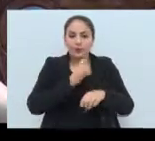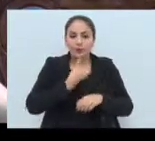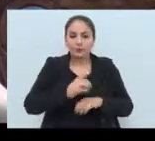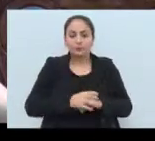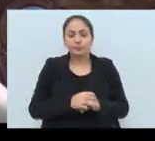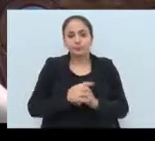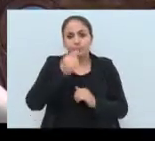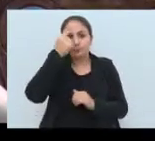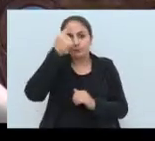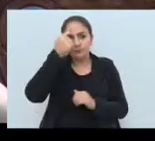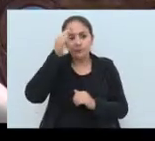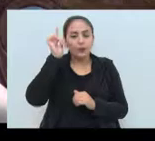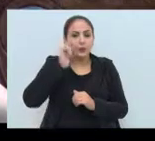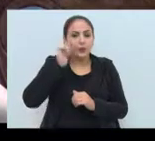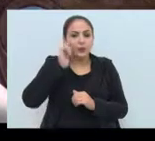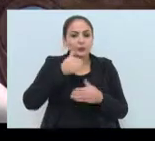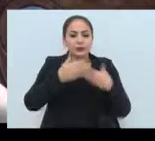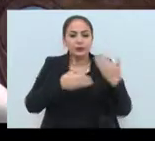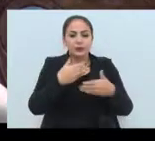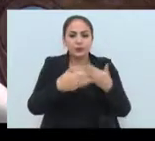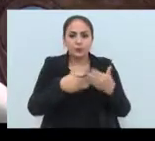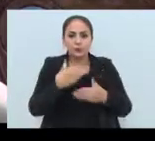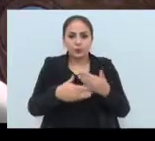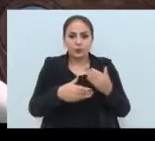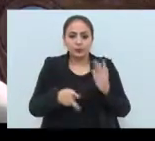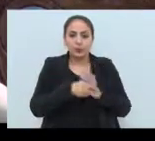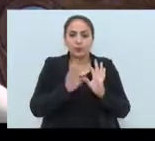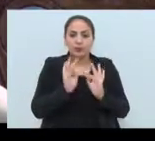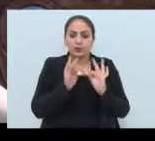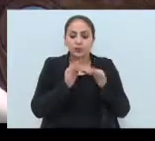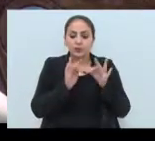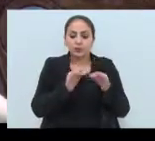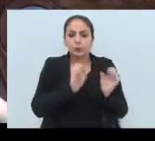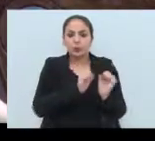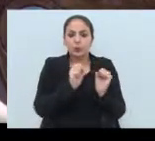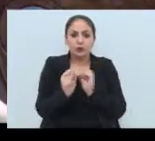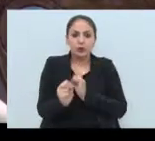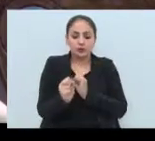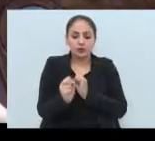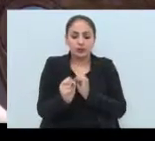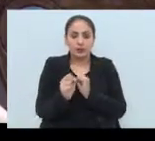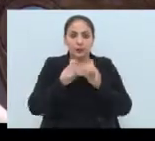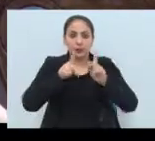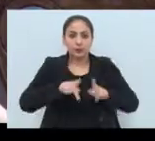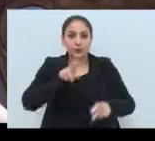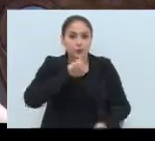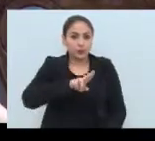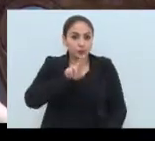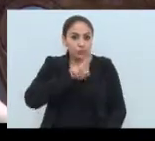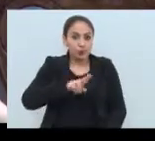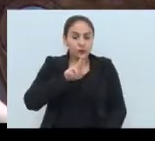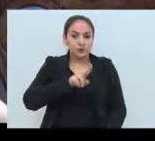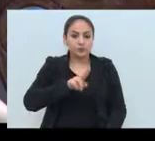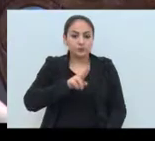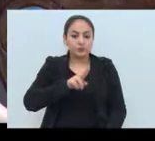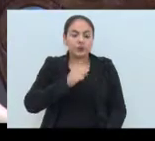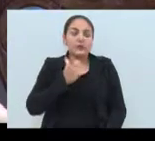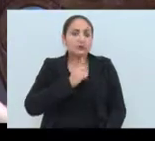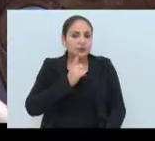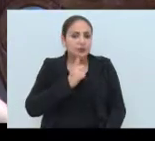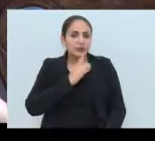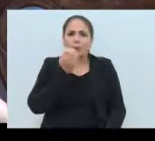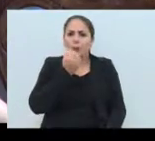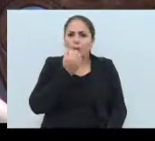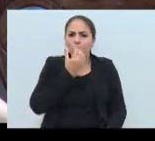A ideia é desenvolver e implantar mecanismos tecnológicos que permitam aos usuários ter